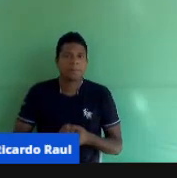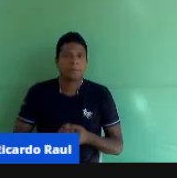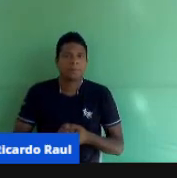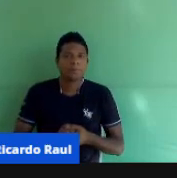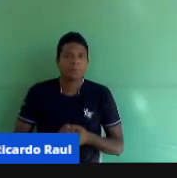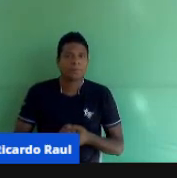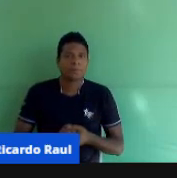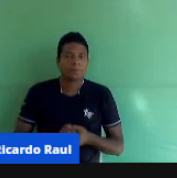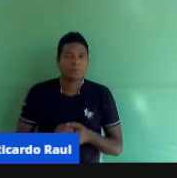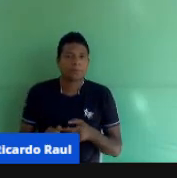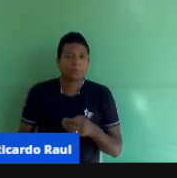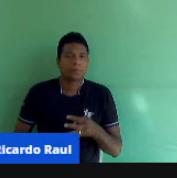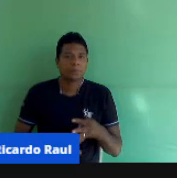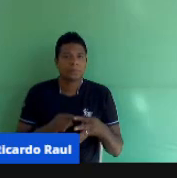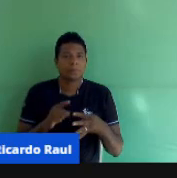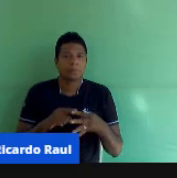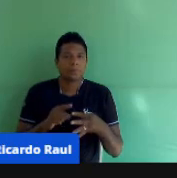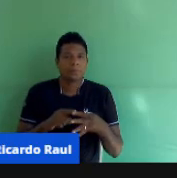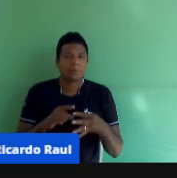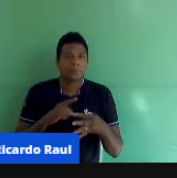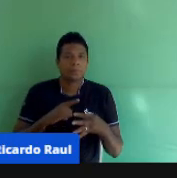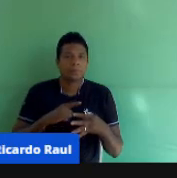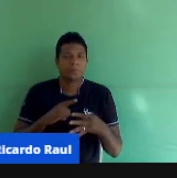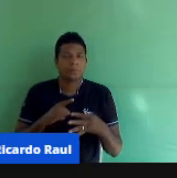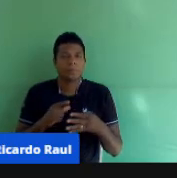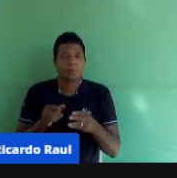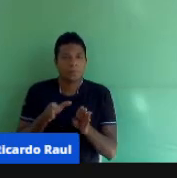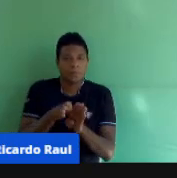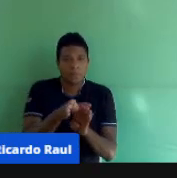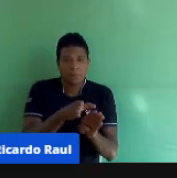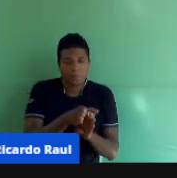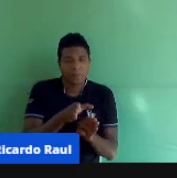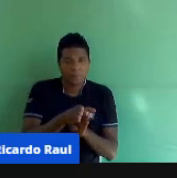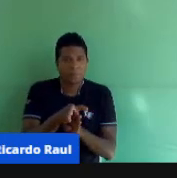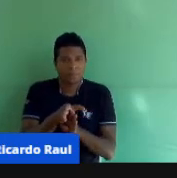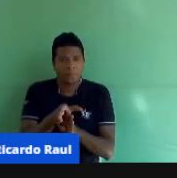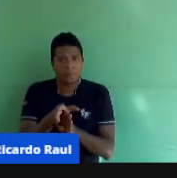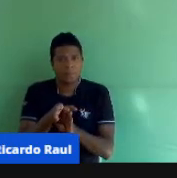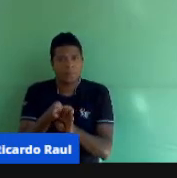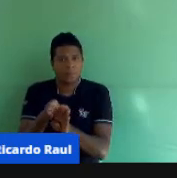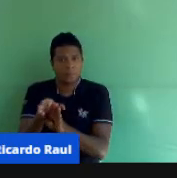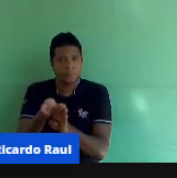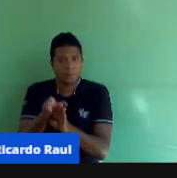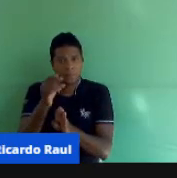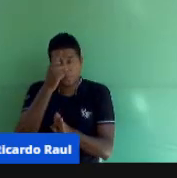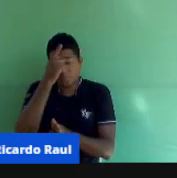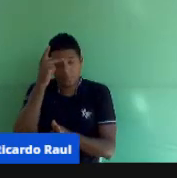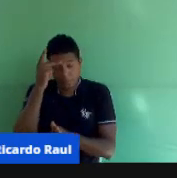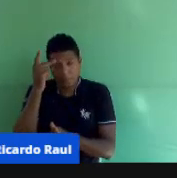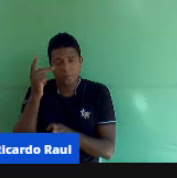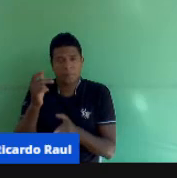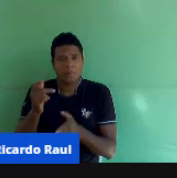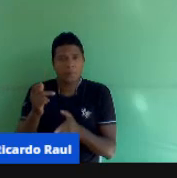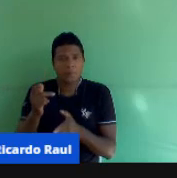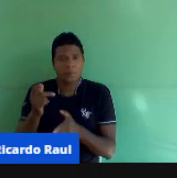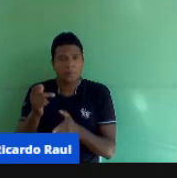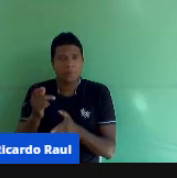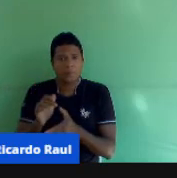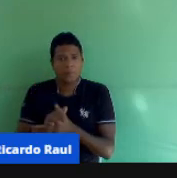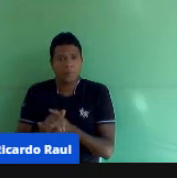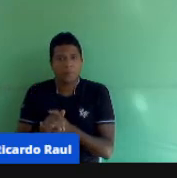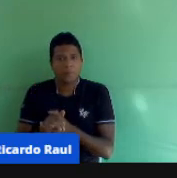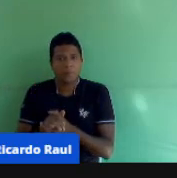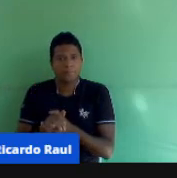primeira, roteiro orientador, que tem uma grande capacidade, um potencial de sistematização das informações, então os